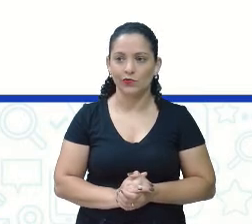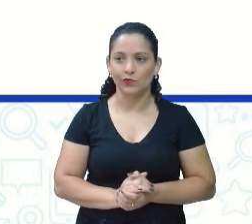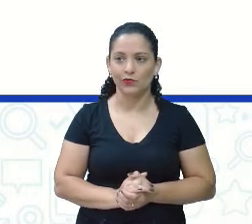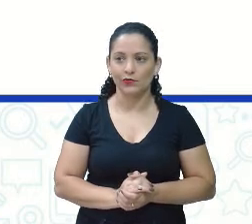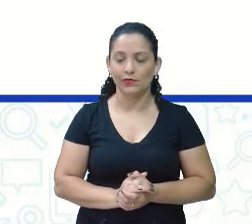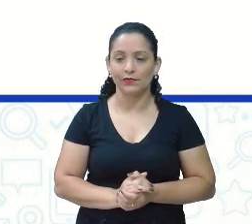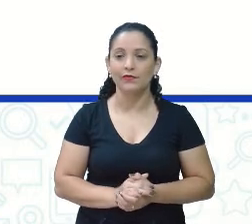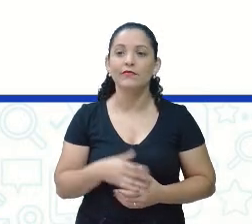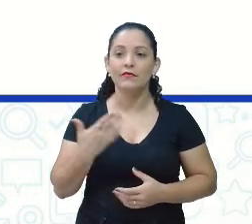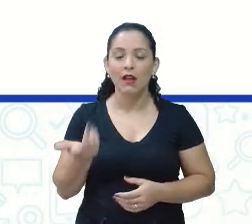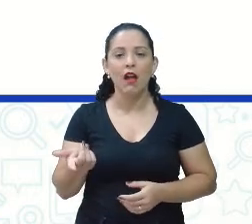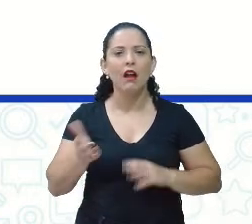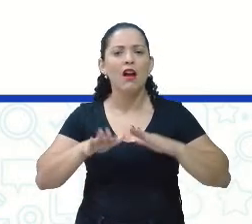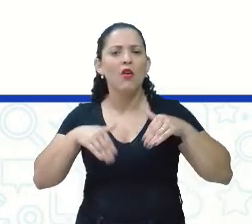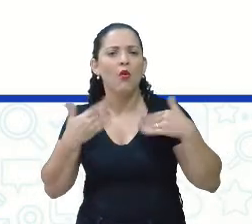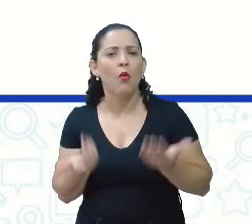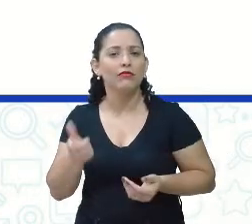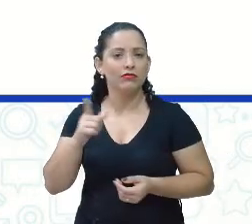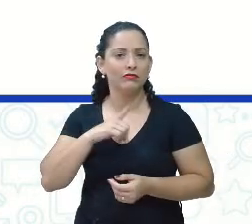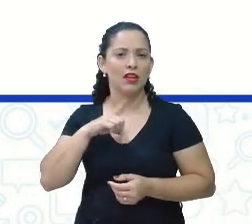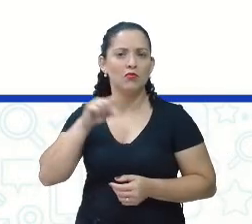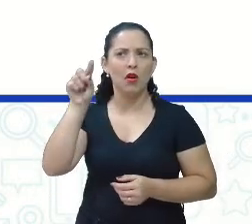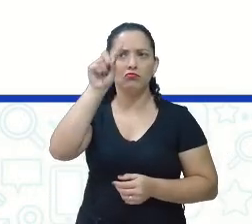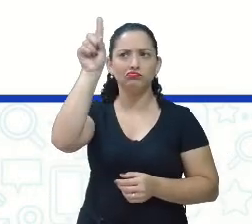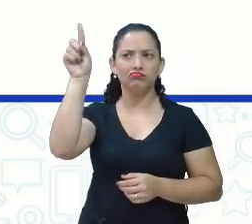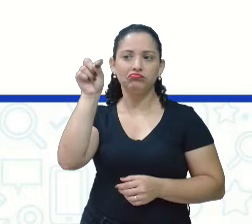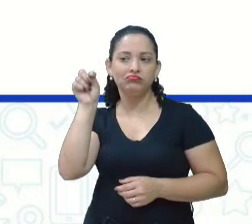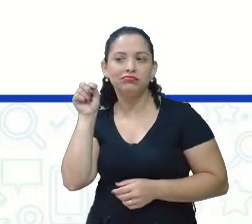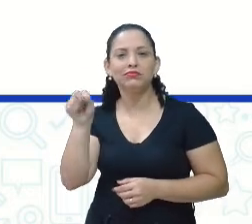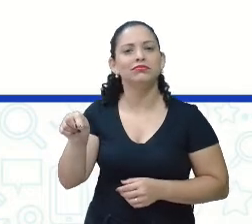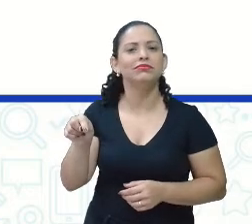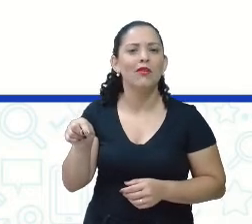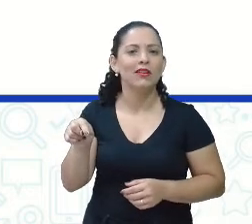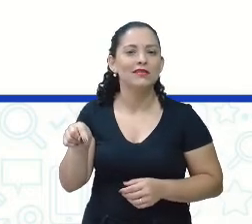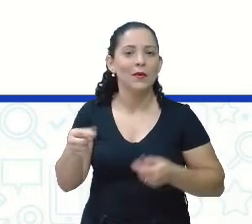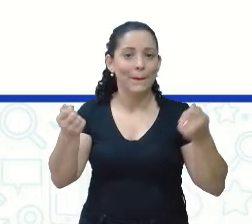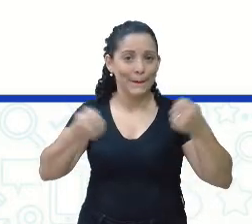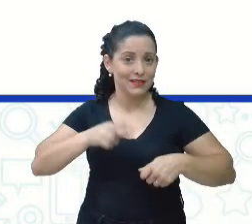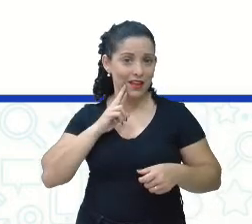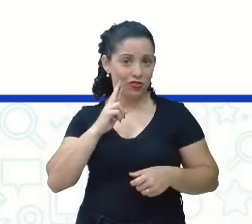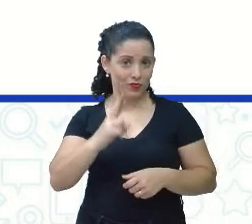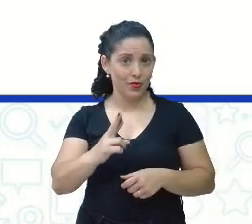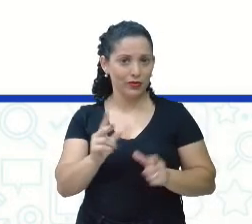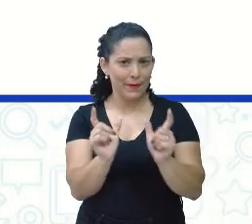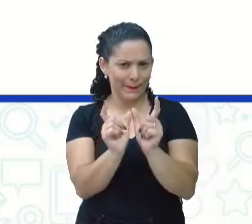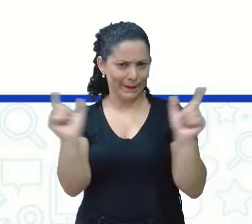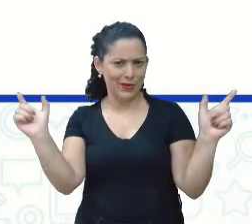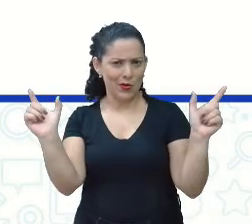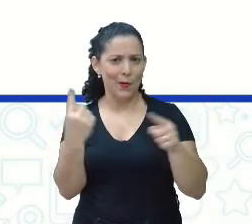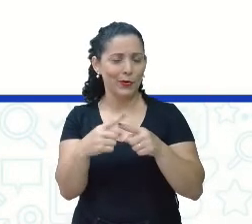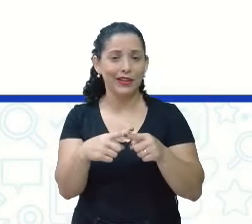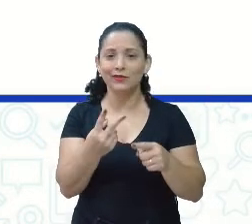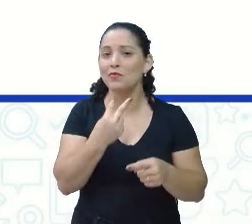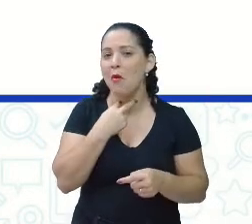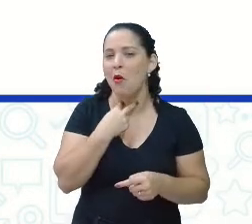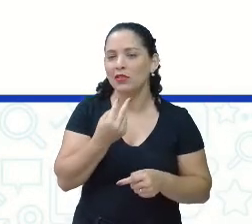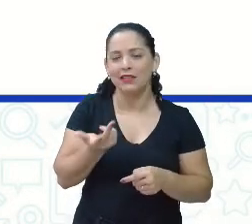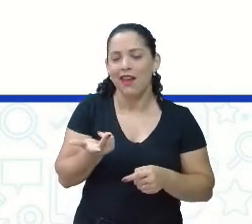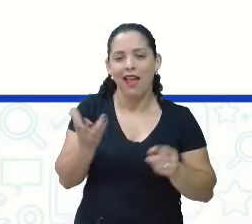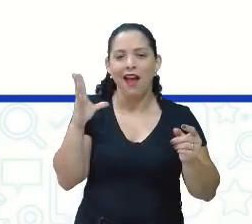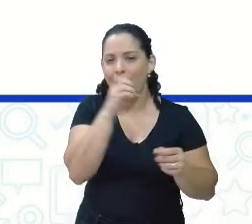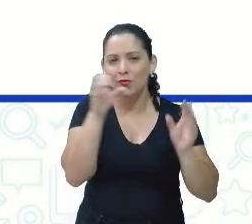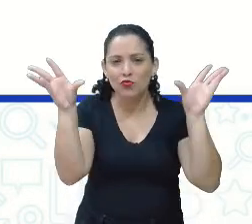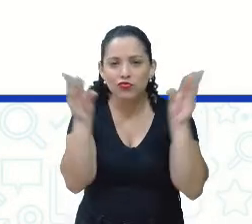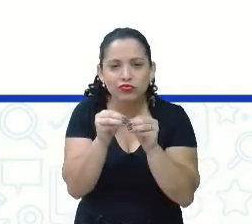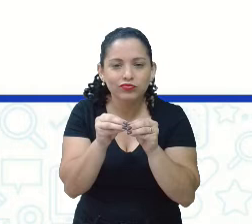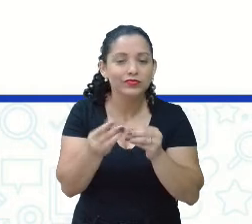nos pronomes interrogativos, tá? Então, quando a gente encontra eles, a gente, de fato, tem que responder de forma maior, porque é impossível responder tão curtinho. Quando alguém, por exemplo, te